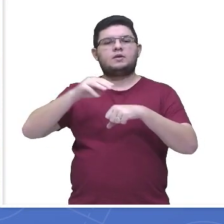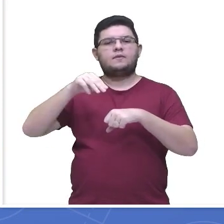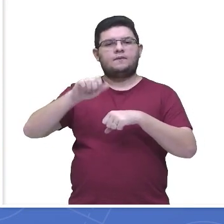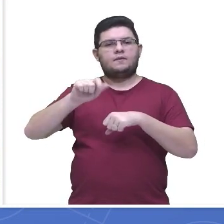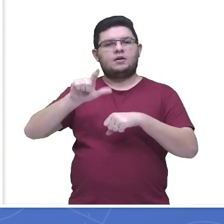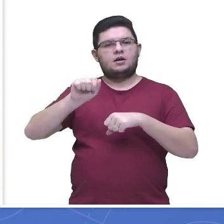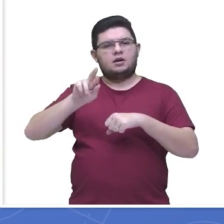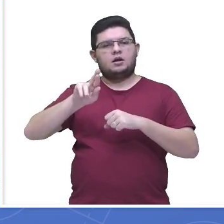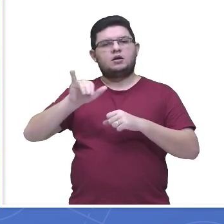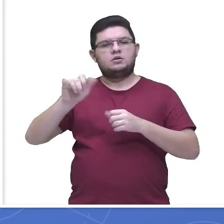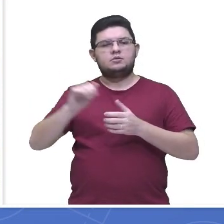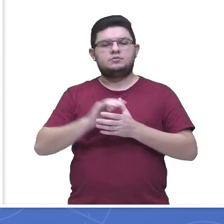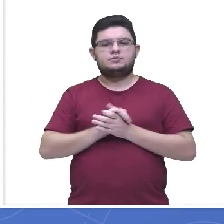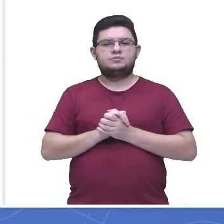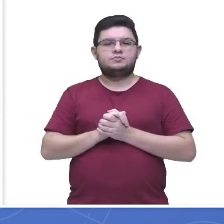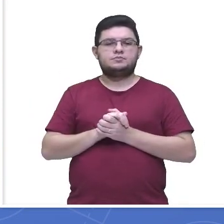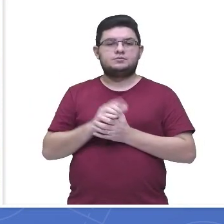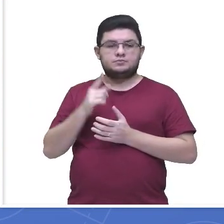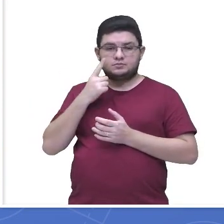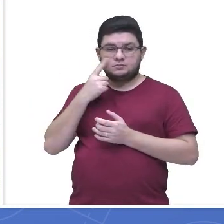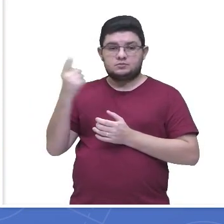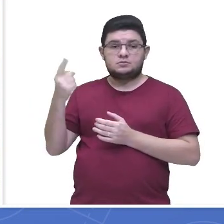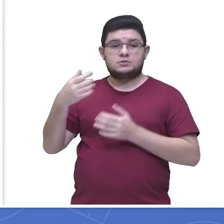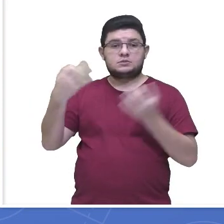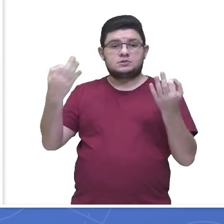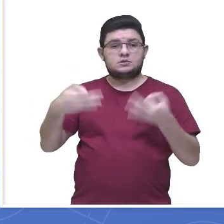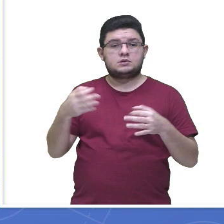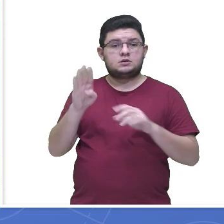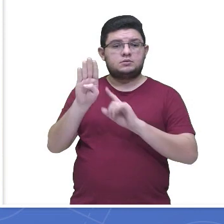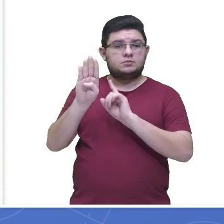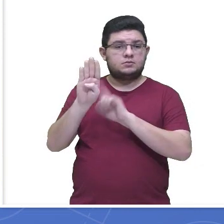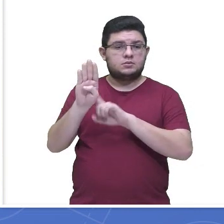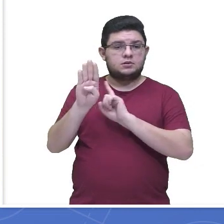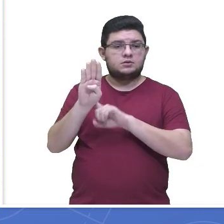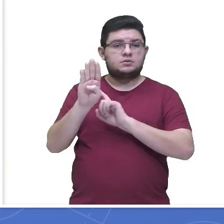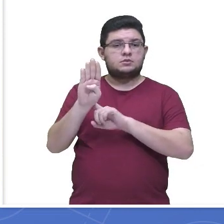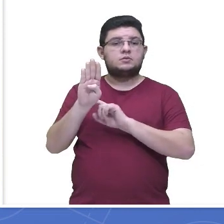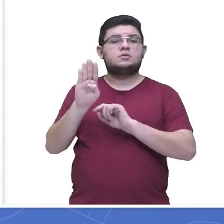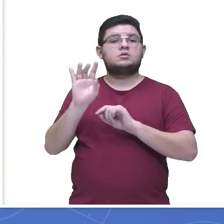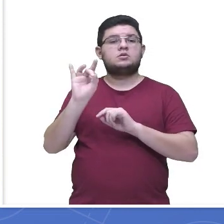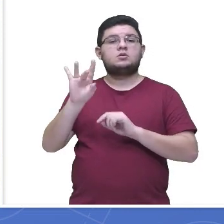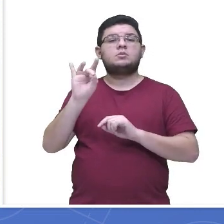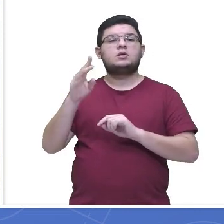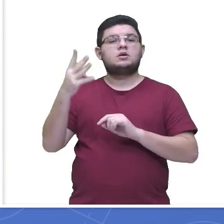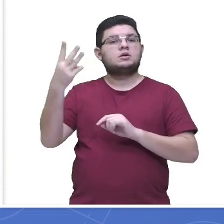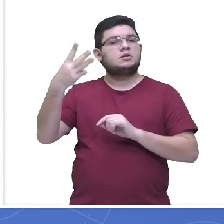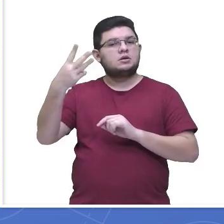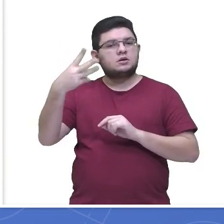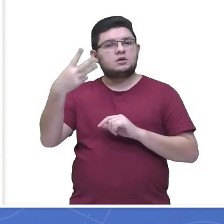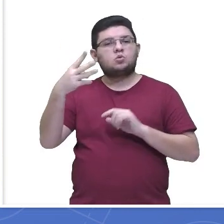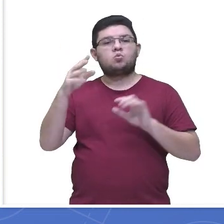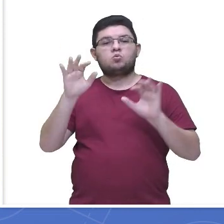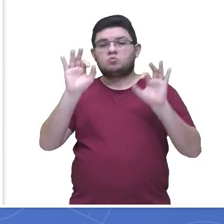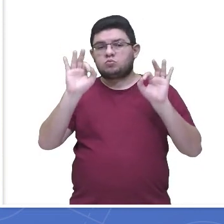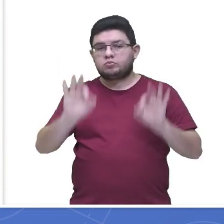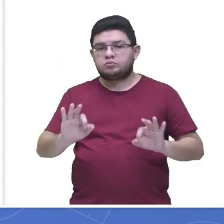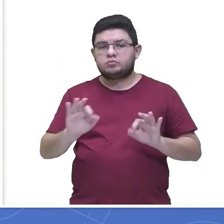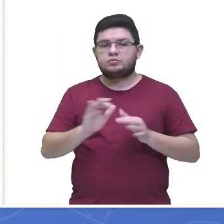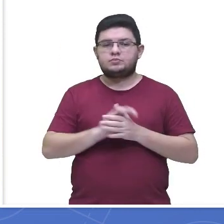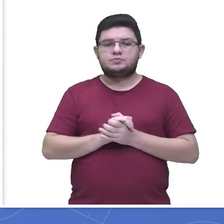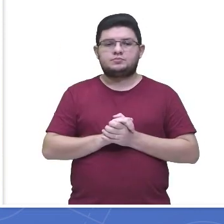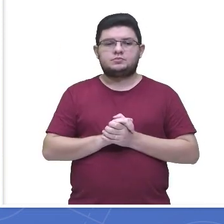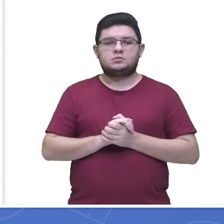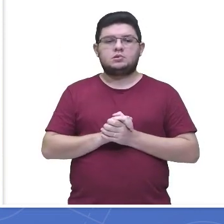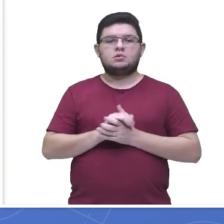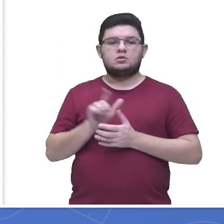correta é a letra B. Olha só. Onde somente a terceira está correta. Onde a